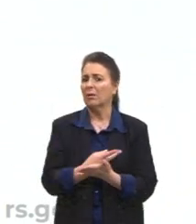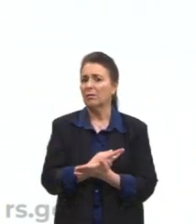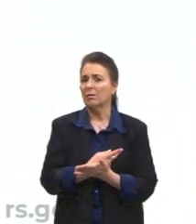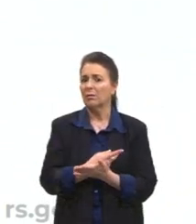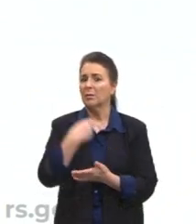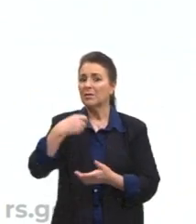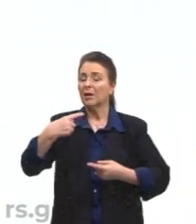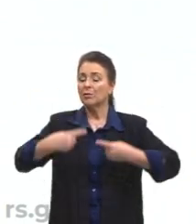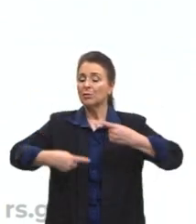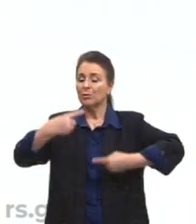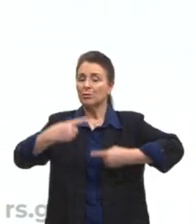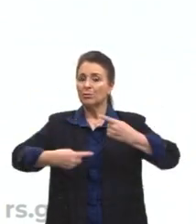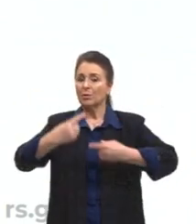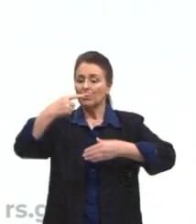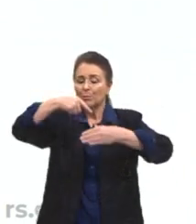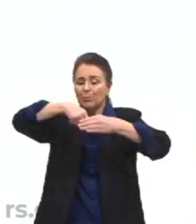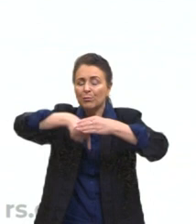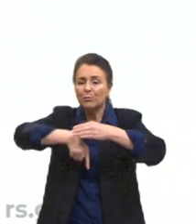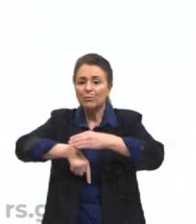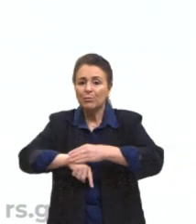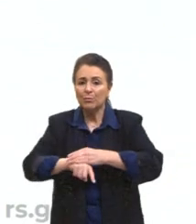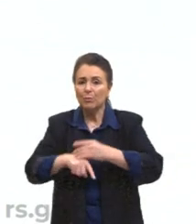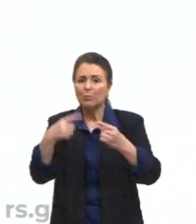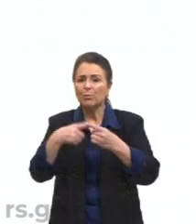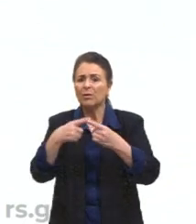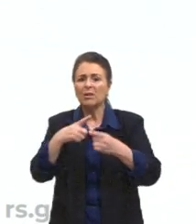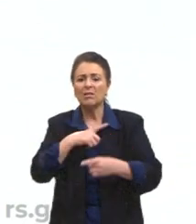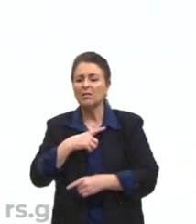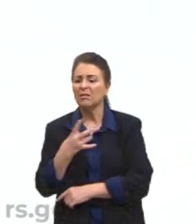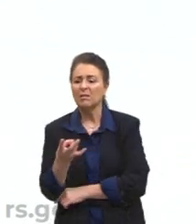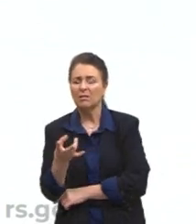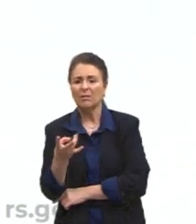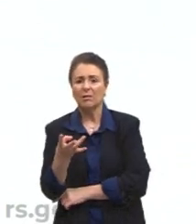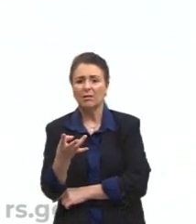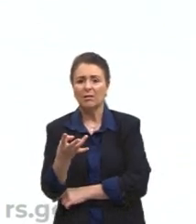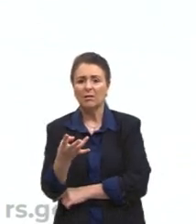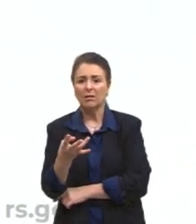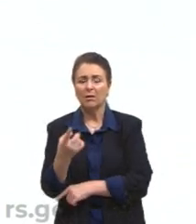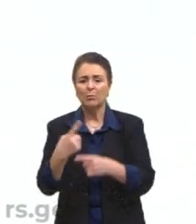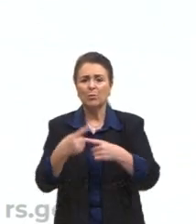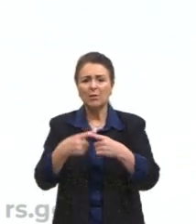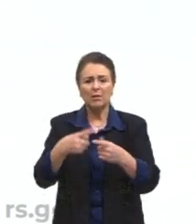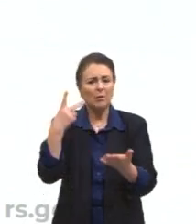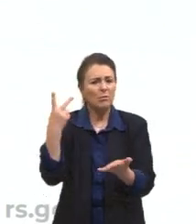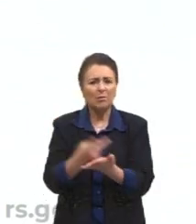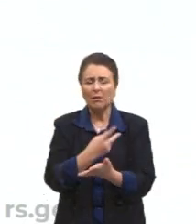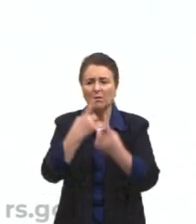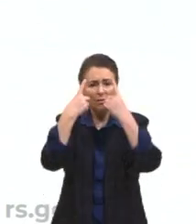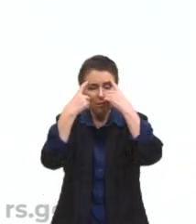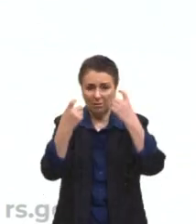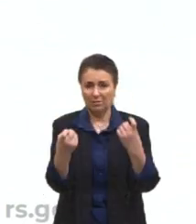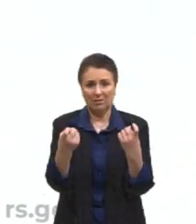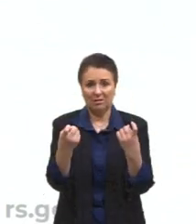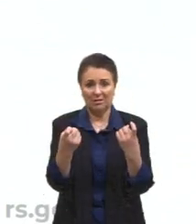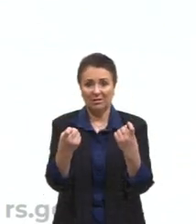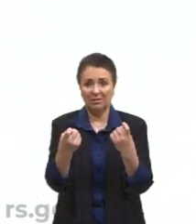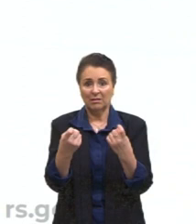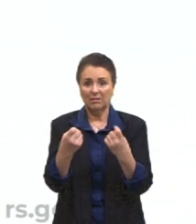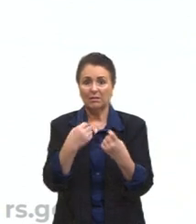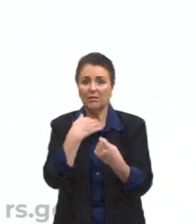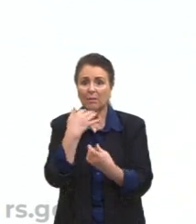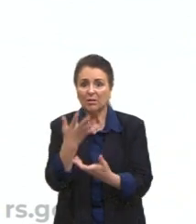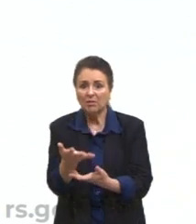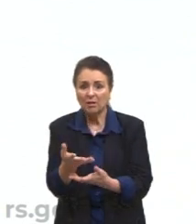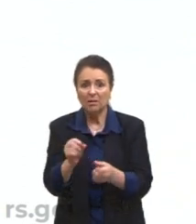discutir é preciso ir a fundo as causas da violência porque acontece a violência não basta apenas naturalizar